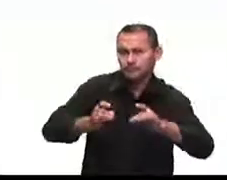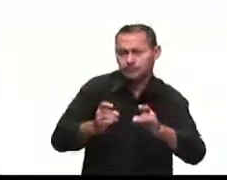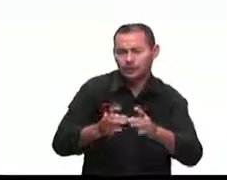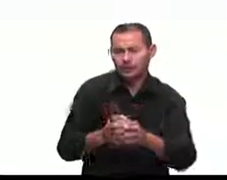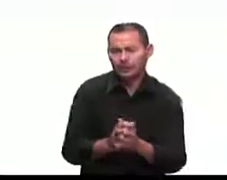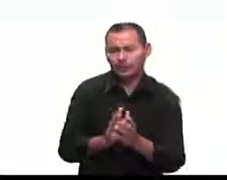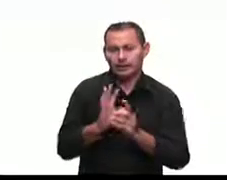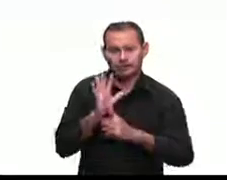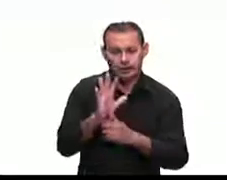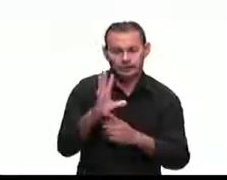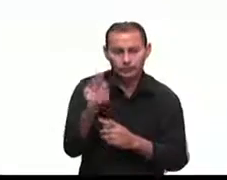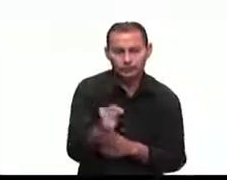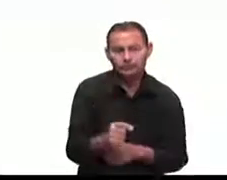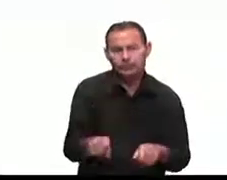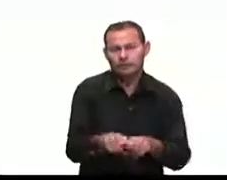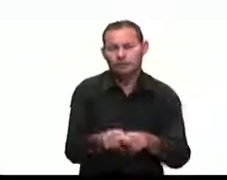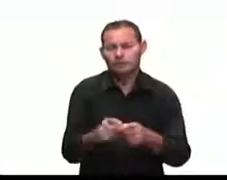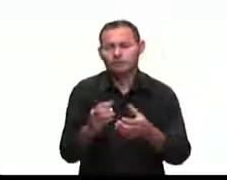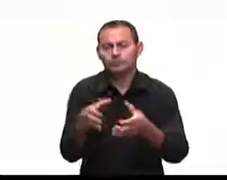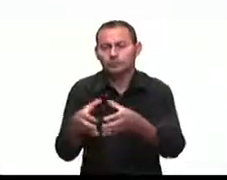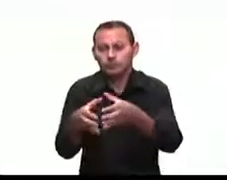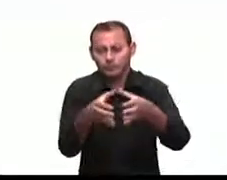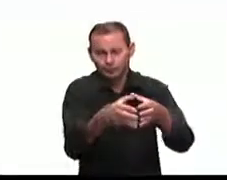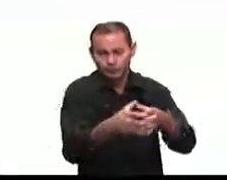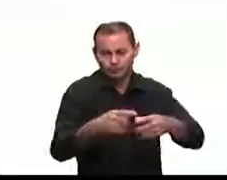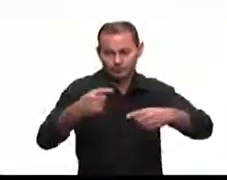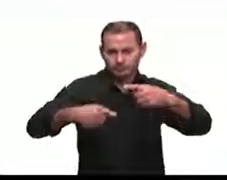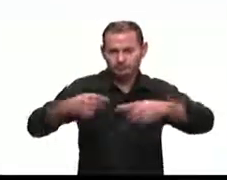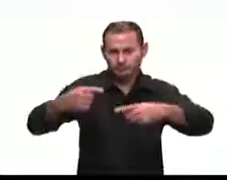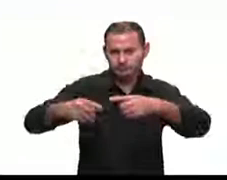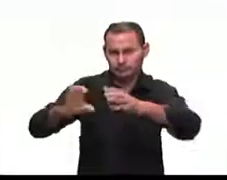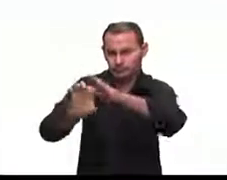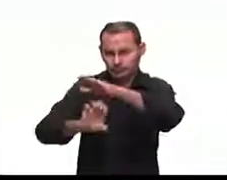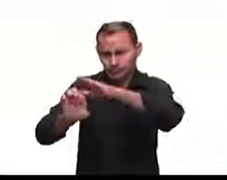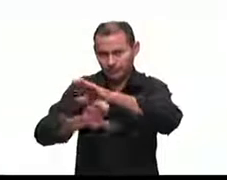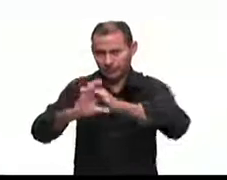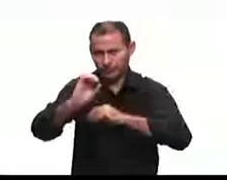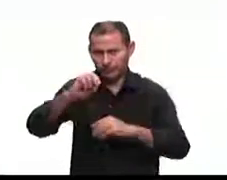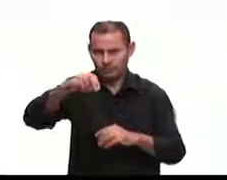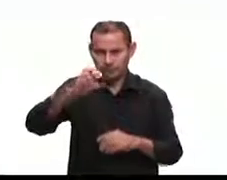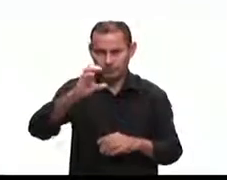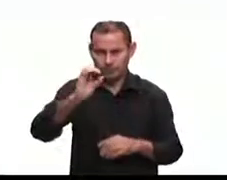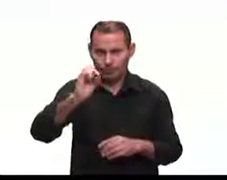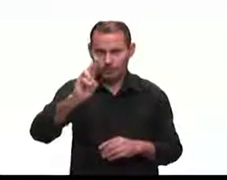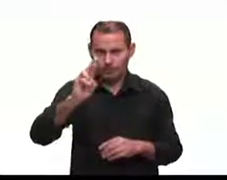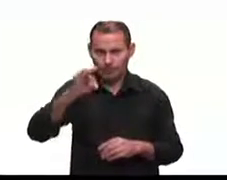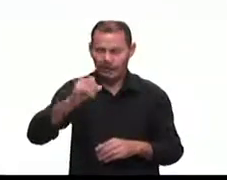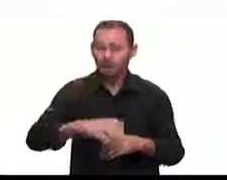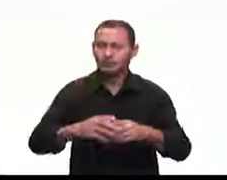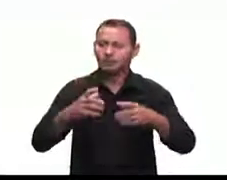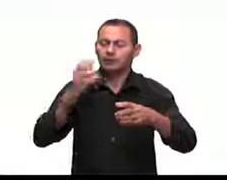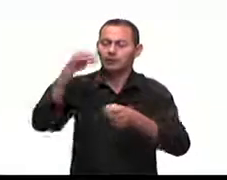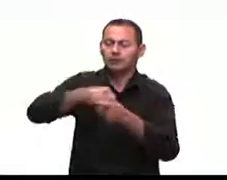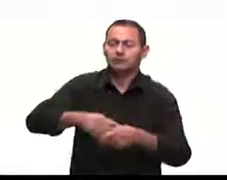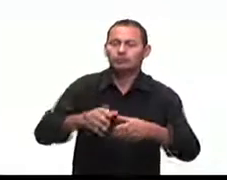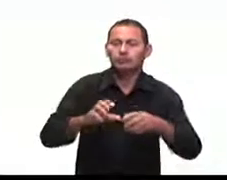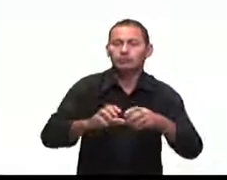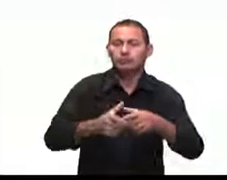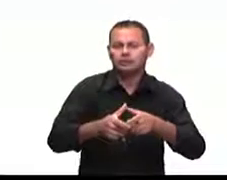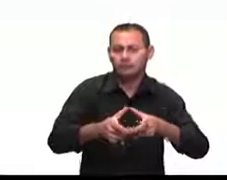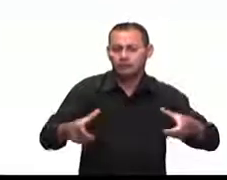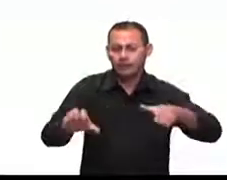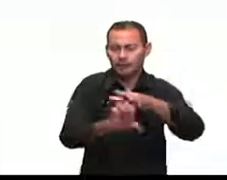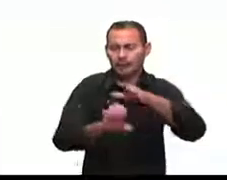e indireta, a fatia de mercado que os concorrentes ocupam, além do tamanho de mercado que a